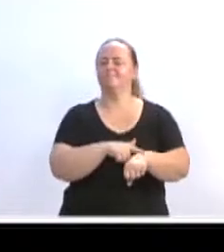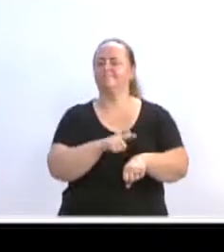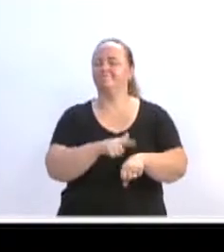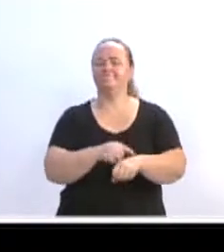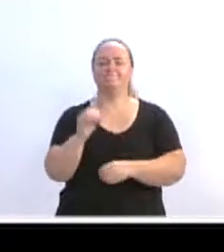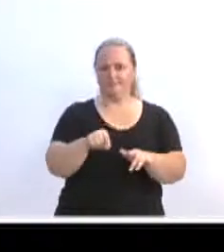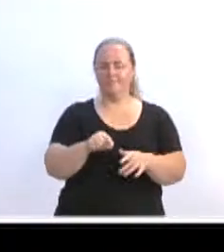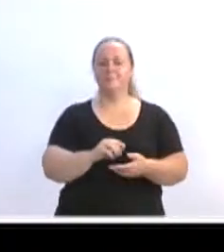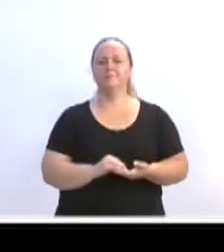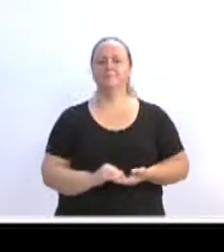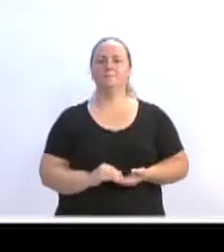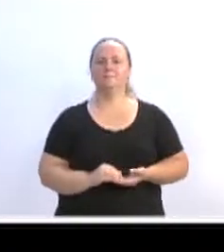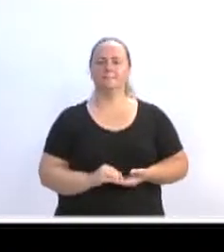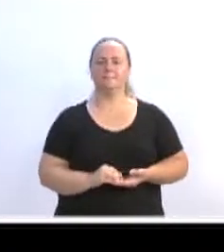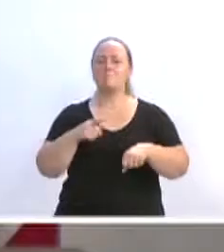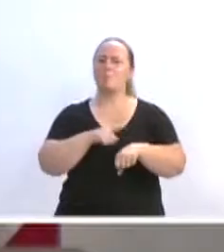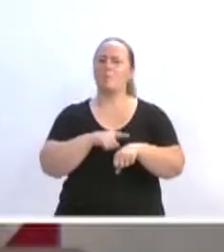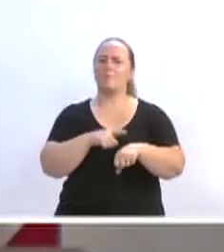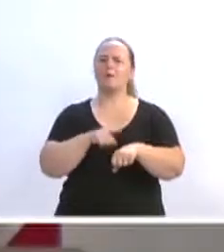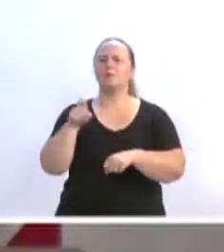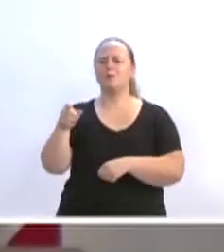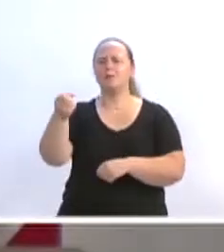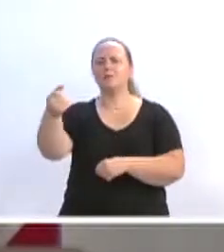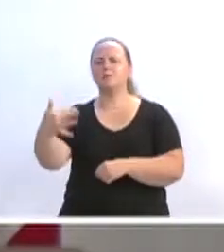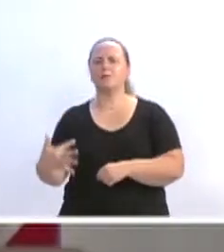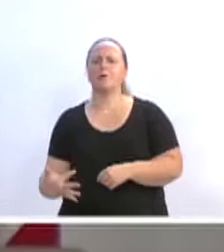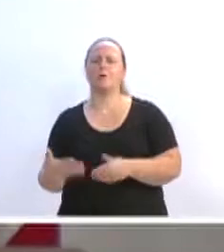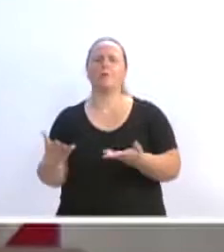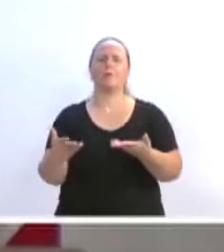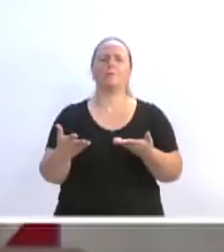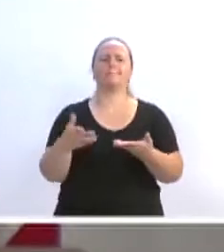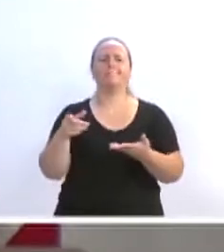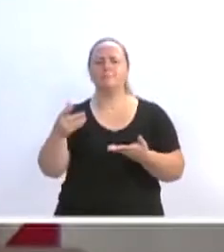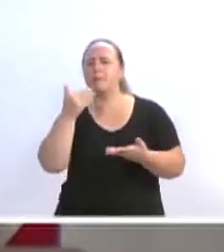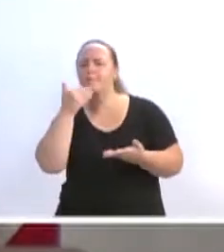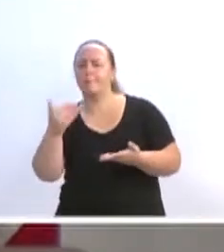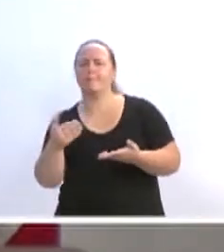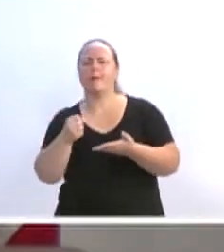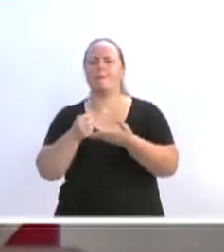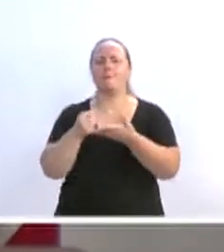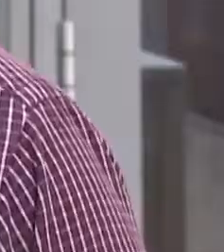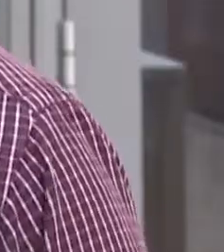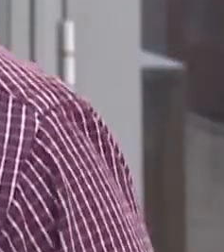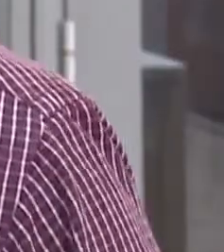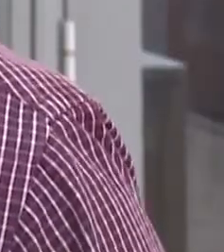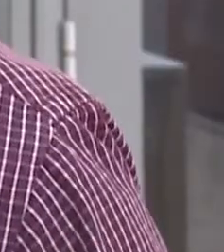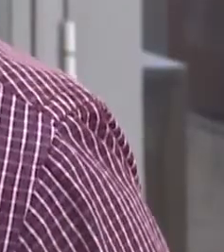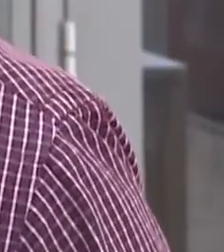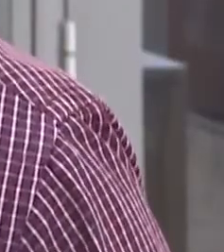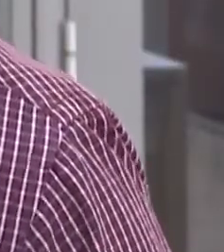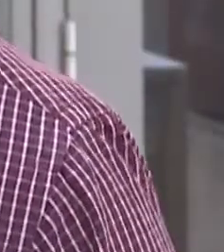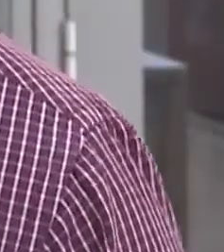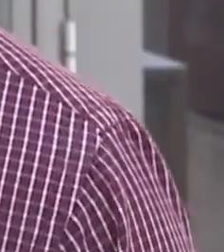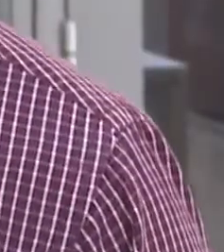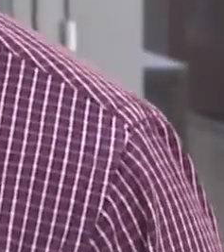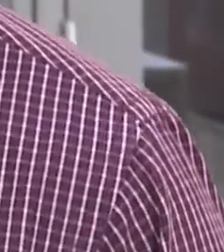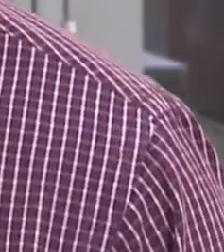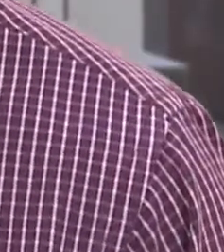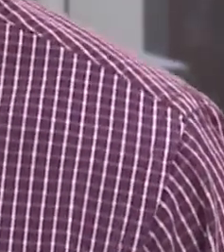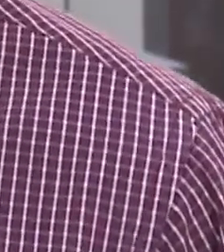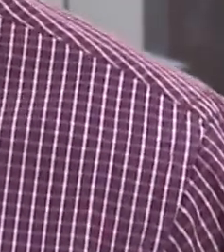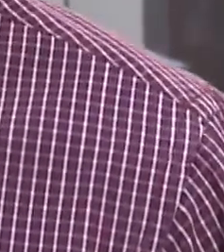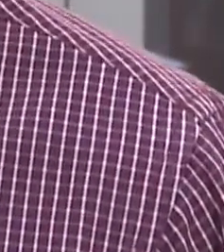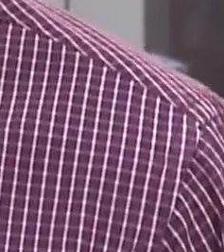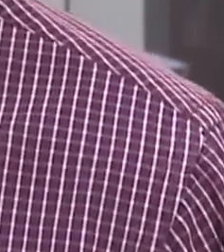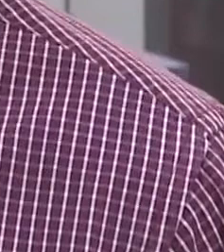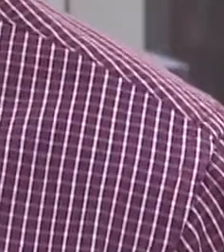dia 13 e segue até sexta-feira, deve reunir mais de 12 mil pessoas. O FENATIB é um evento importantíssimo